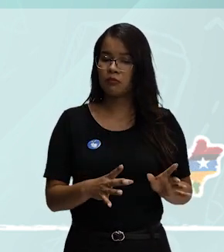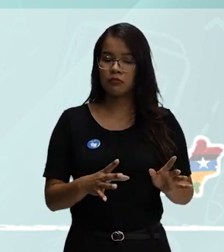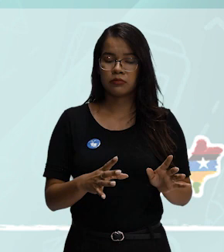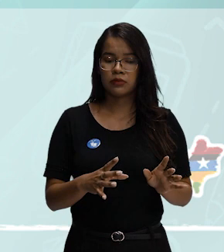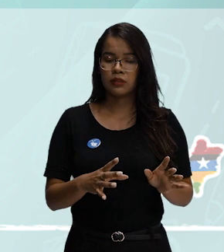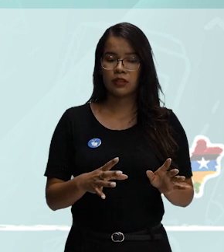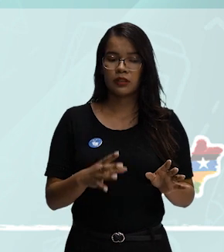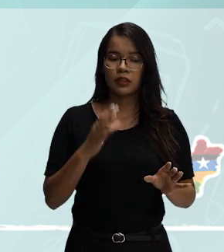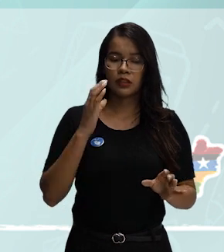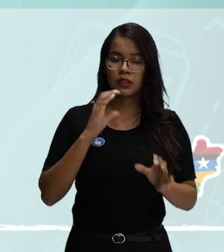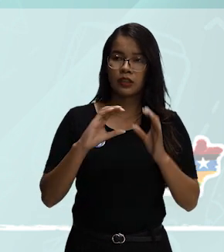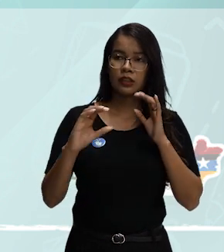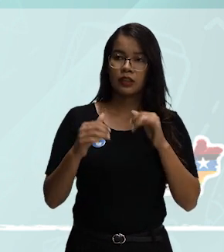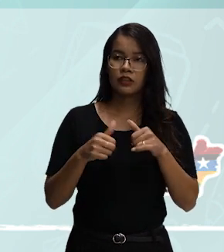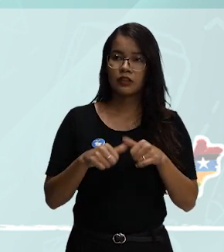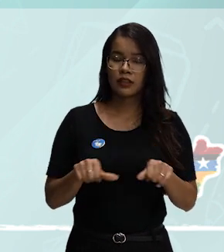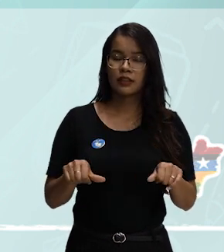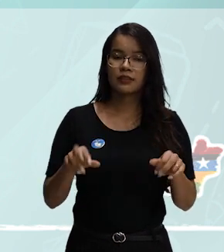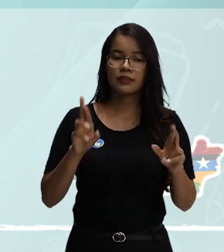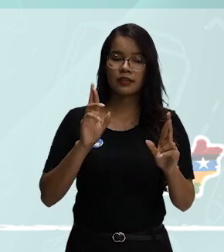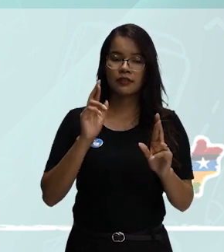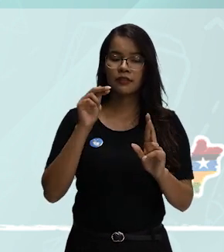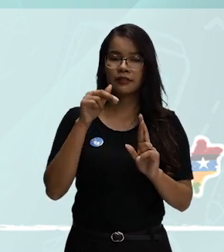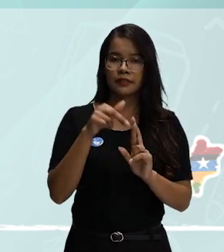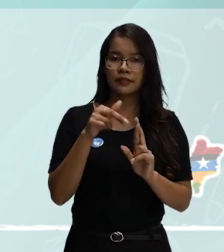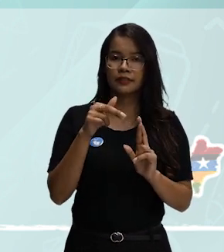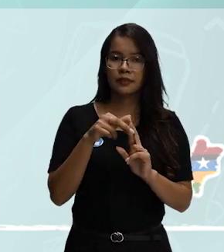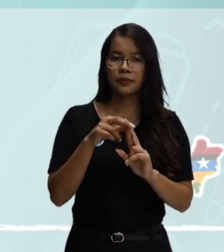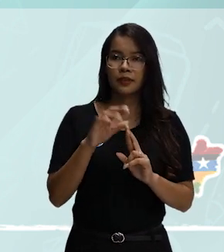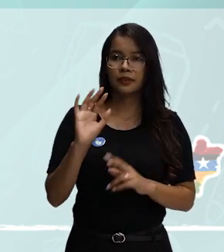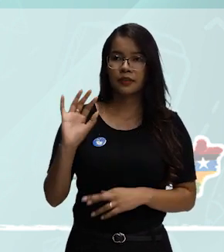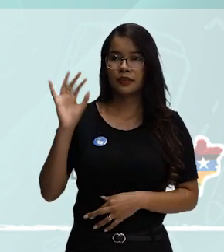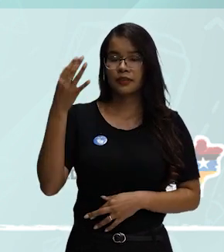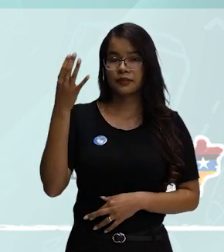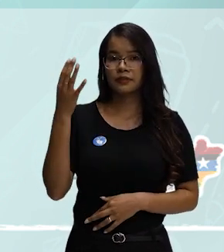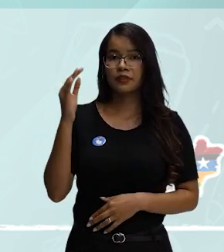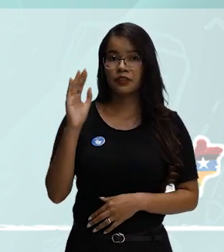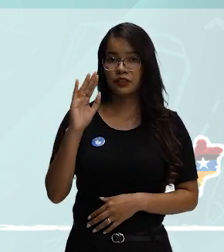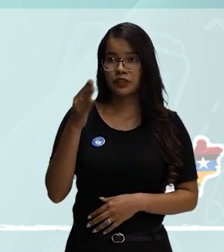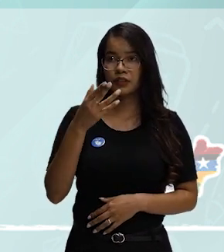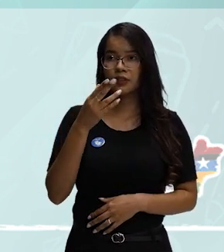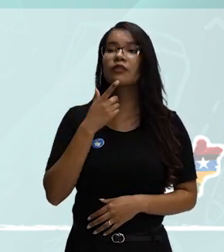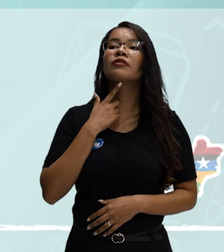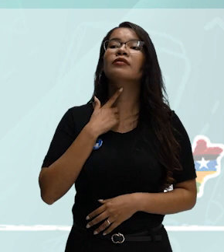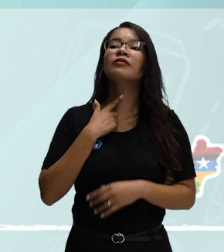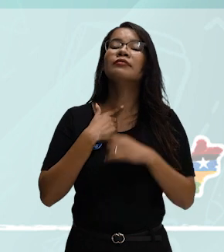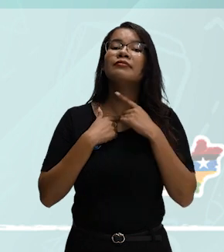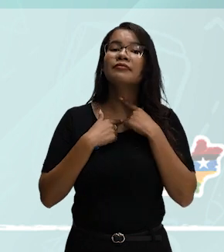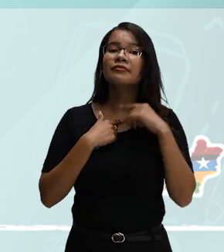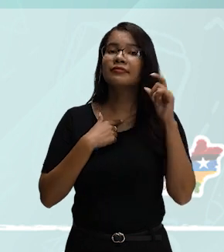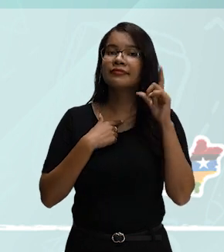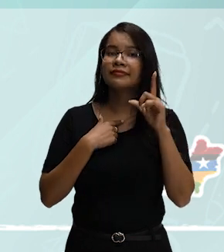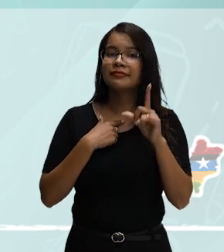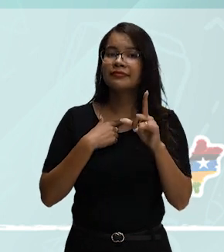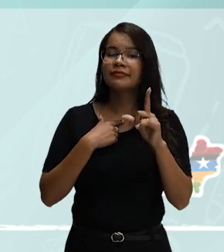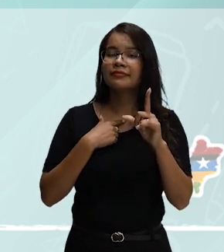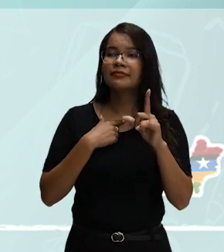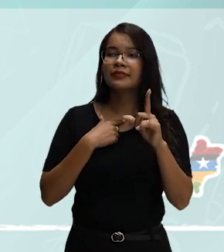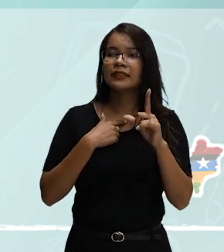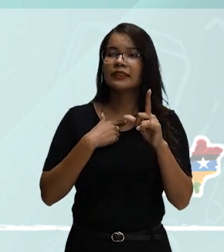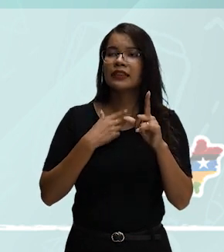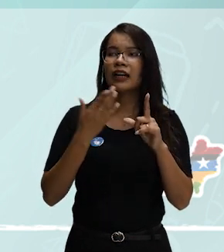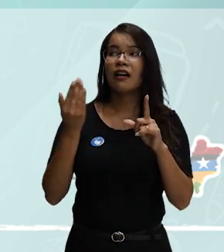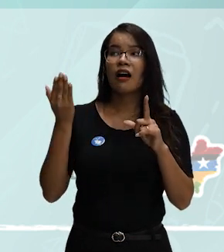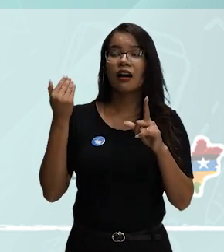está se reportando a uma situação. Você já conseguiu identificar? Minha alma cantou e amava tanto. Ó, amava, não